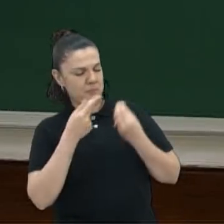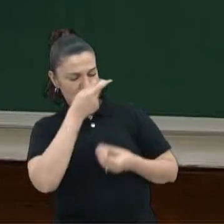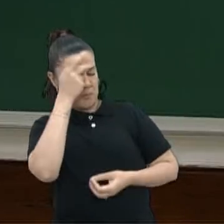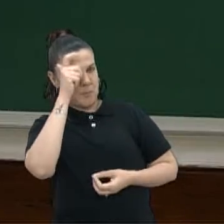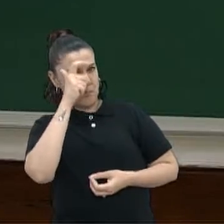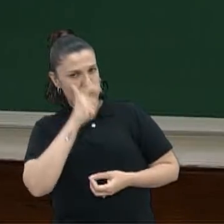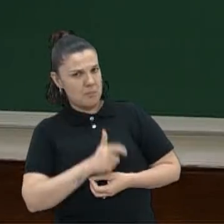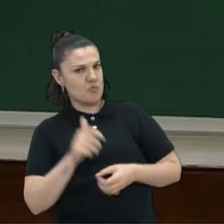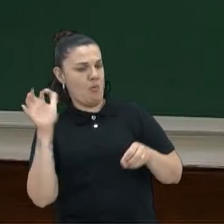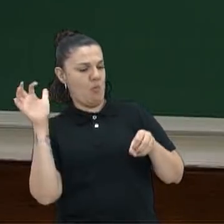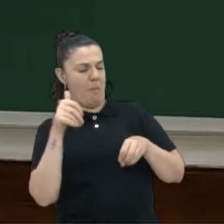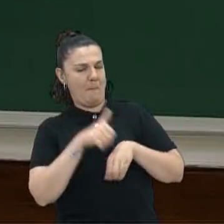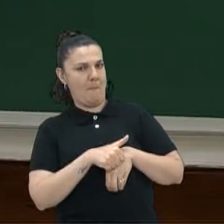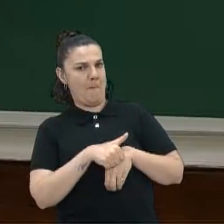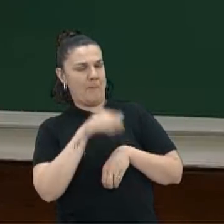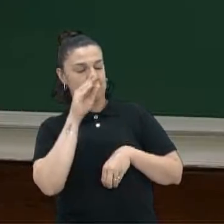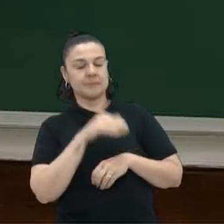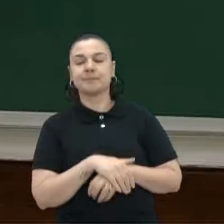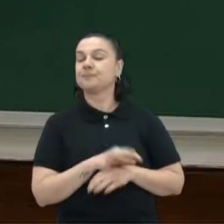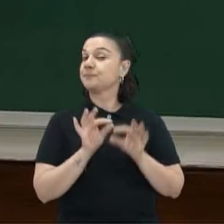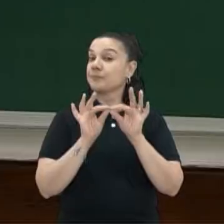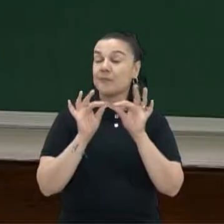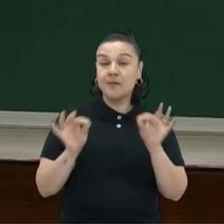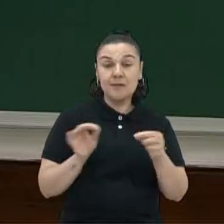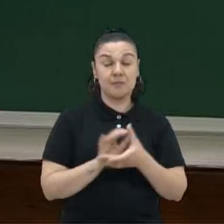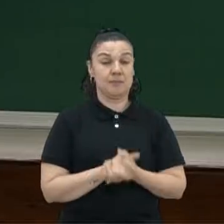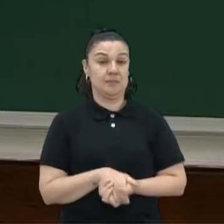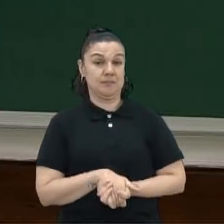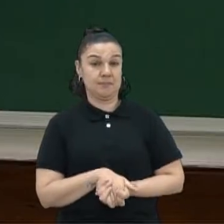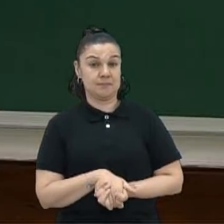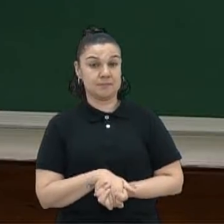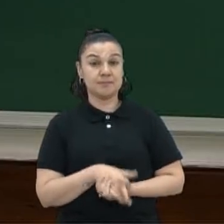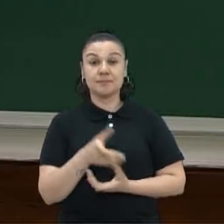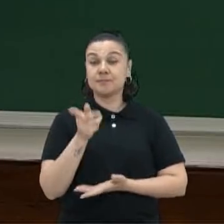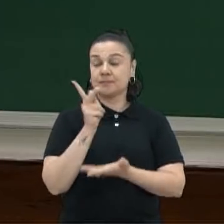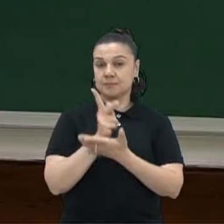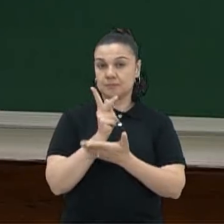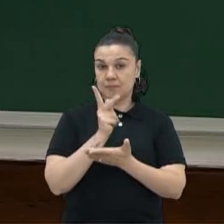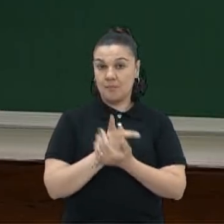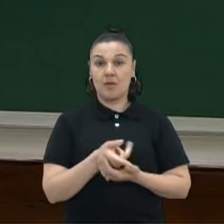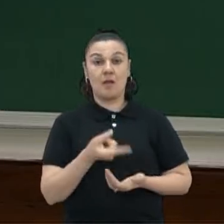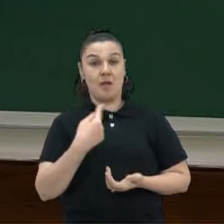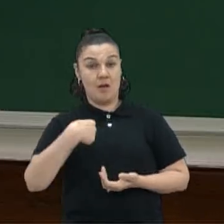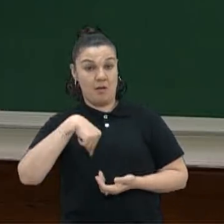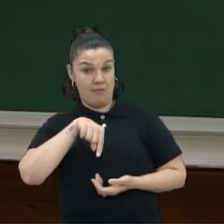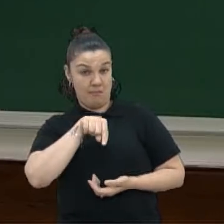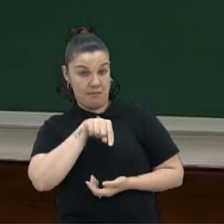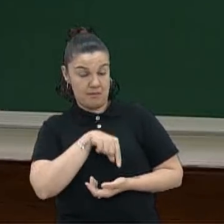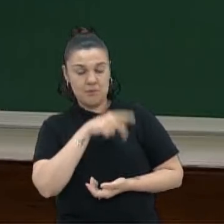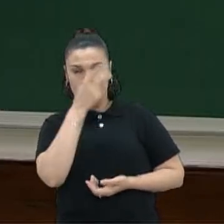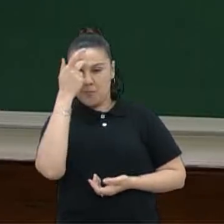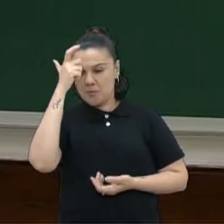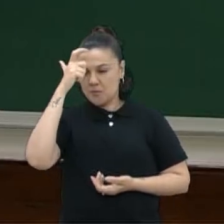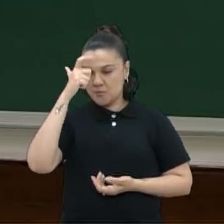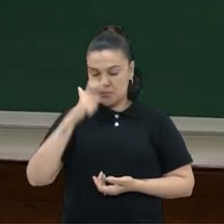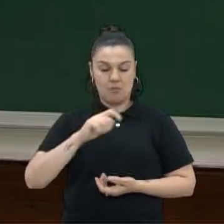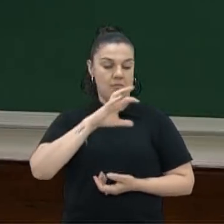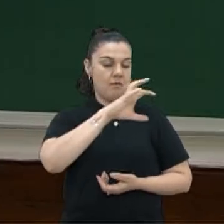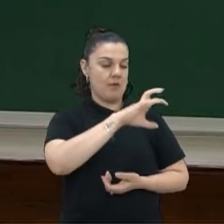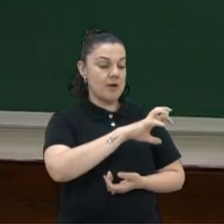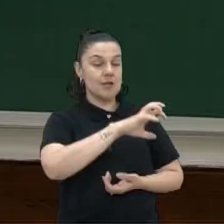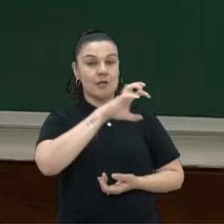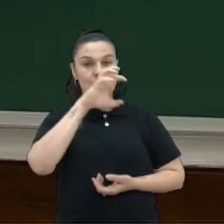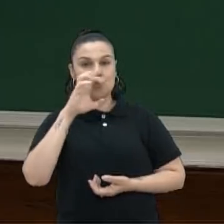consegue intensificar a erosão? Muito simples, pessoal. Todas as vezes que o ser humano retira